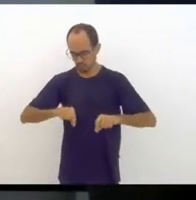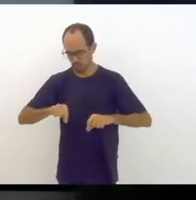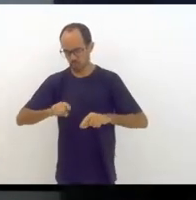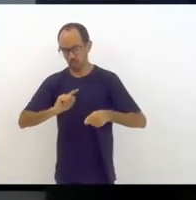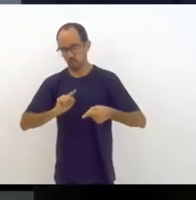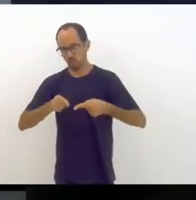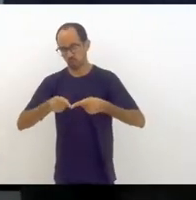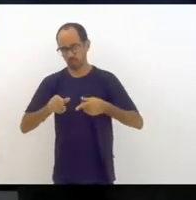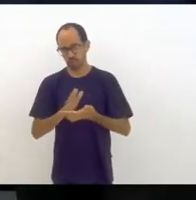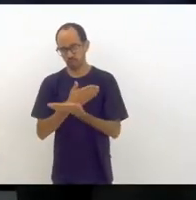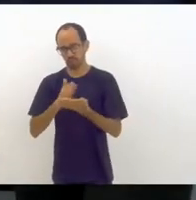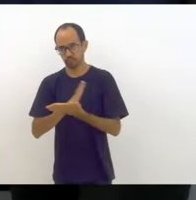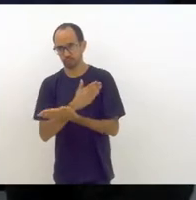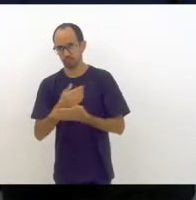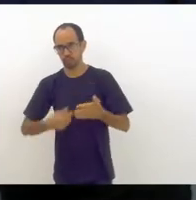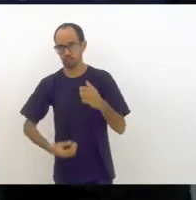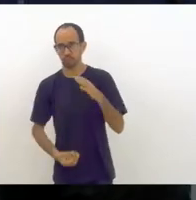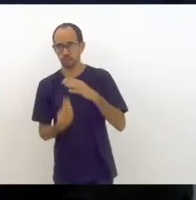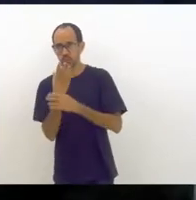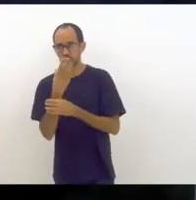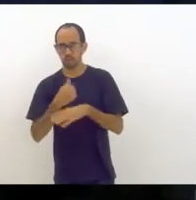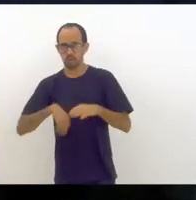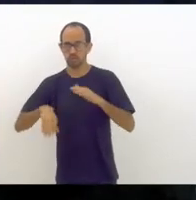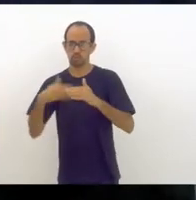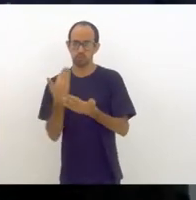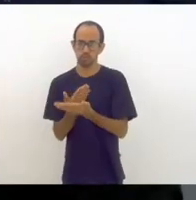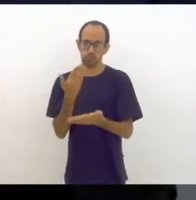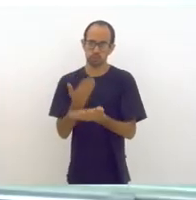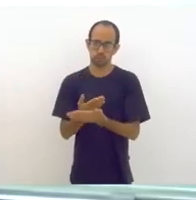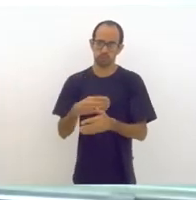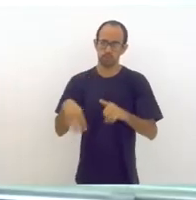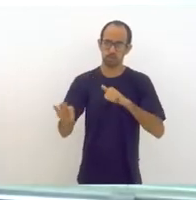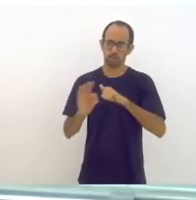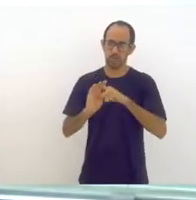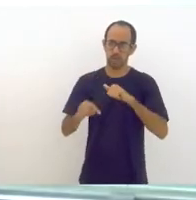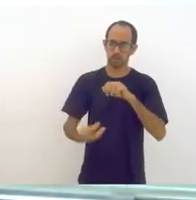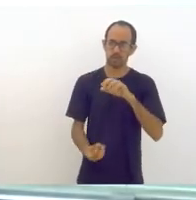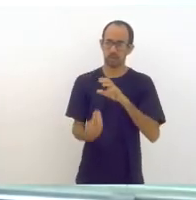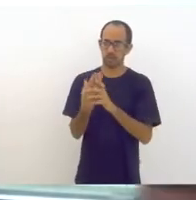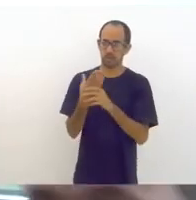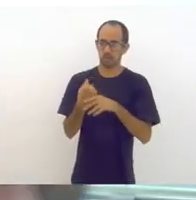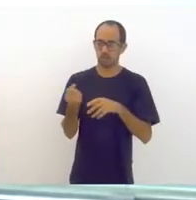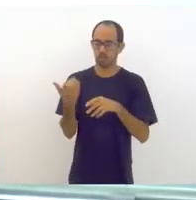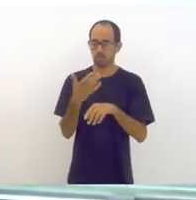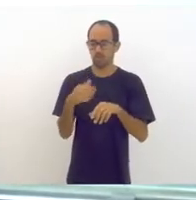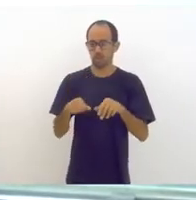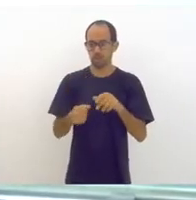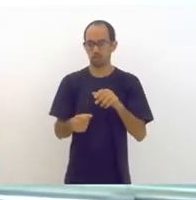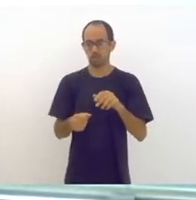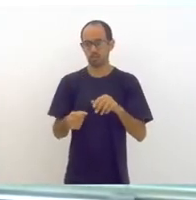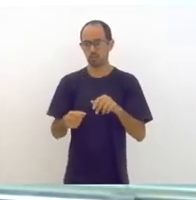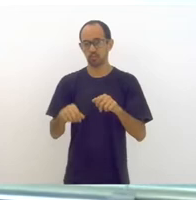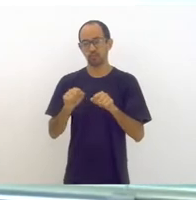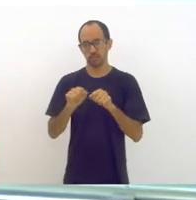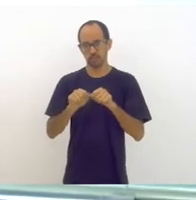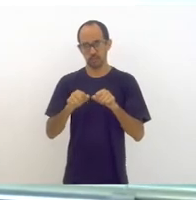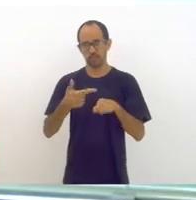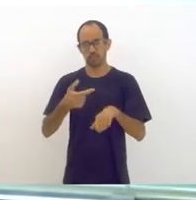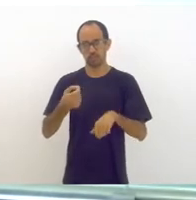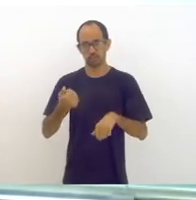objetivos originários do estudo técnico que foi elaborado no ato de criação dessa unidade de conservação lá em